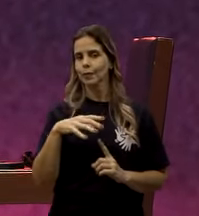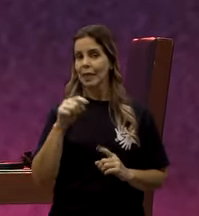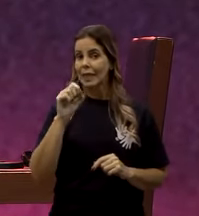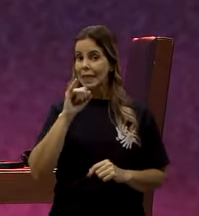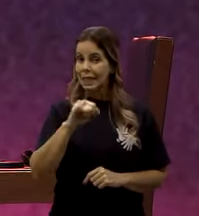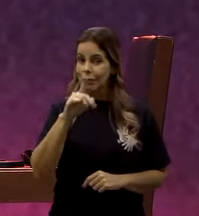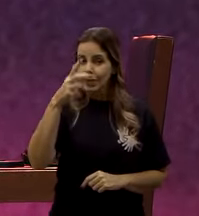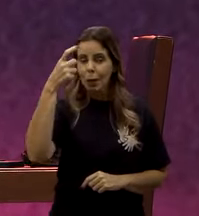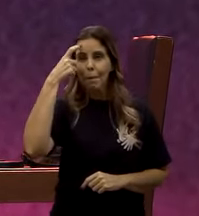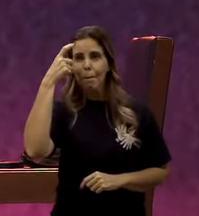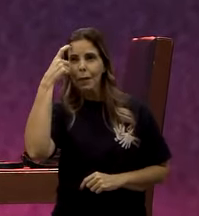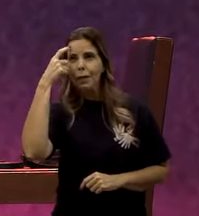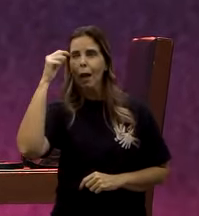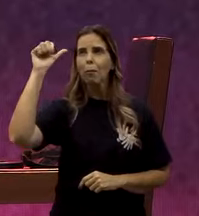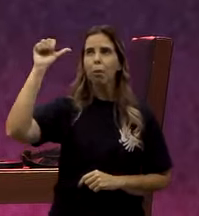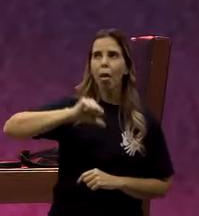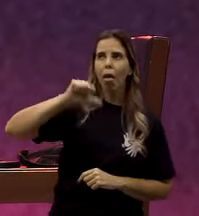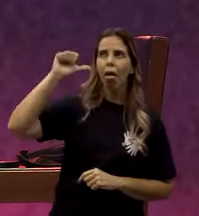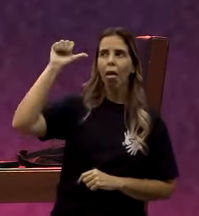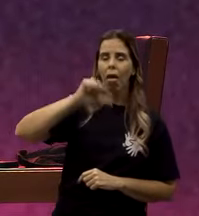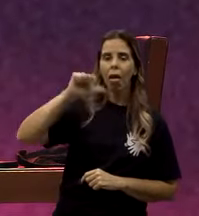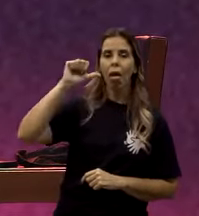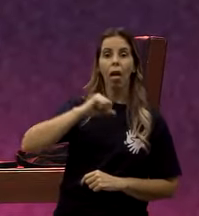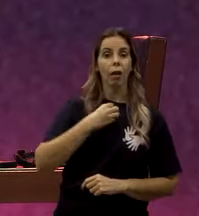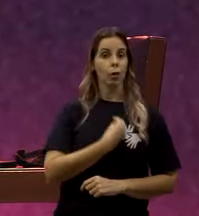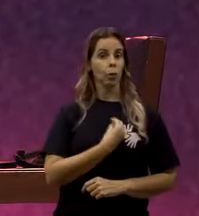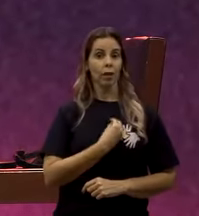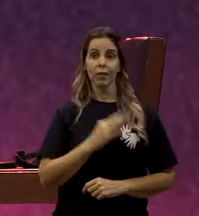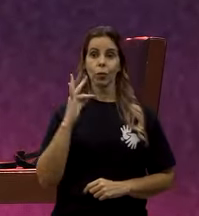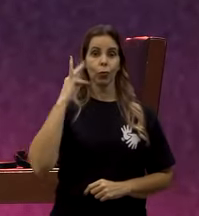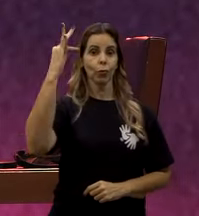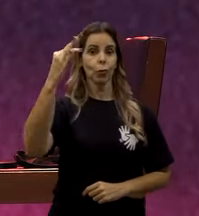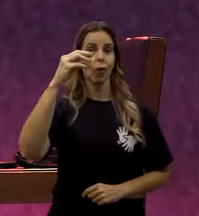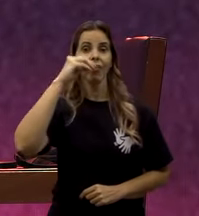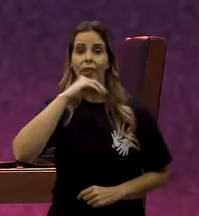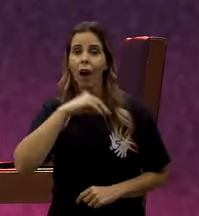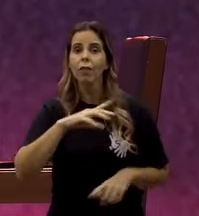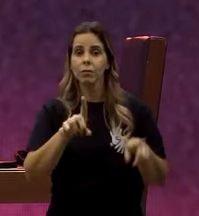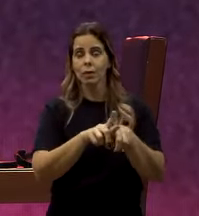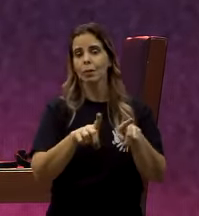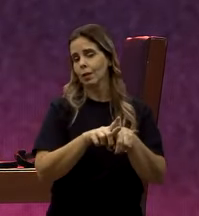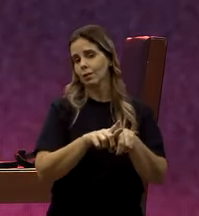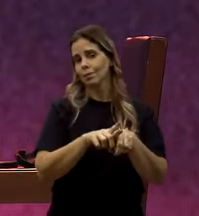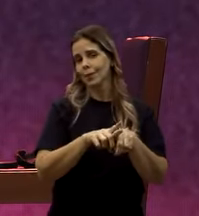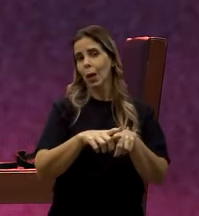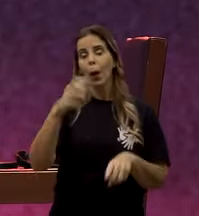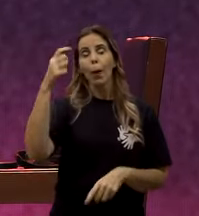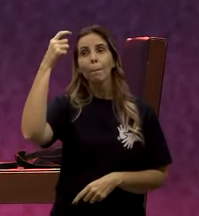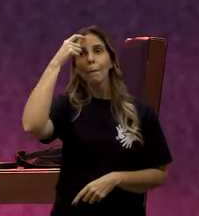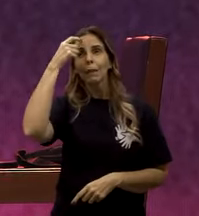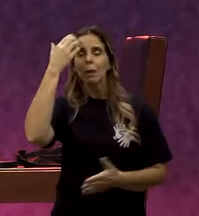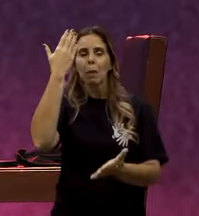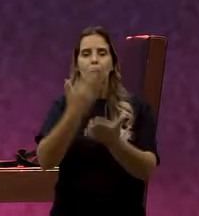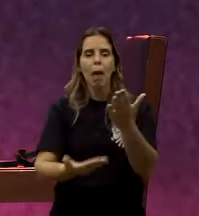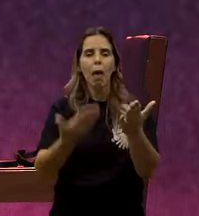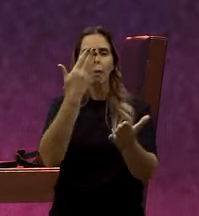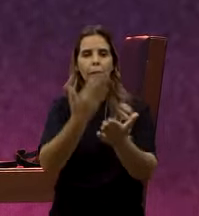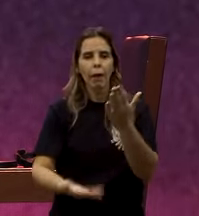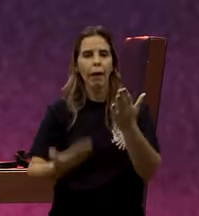palavras negativas geram uma vida de fracasso pensamento de derrota palavras